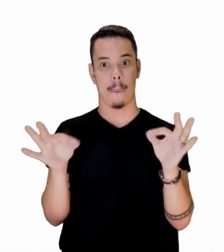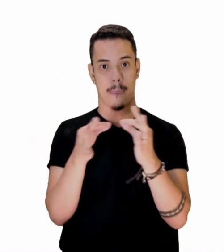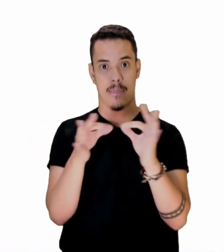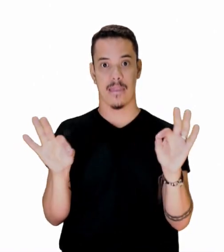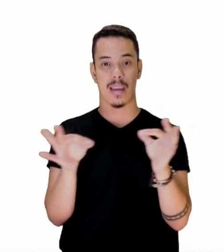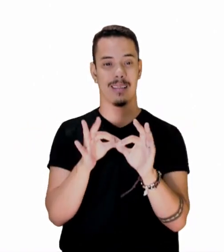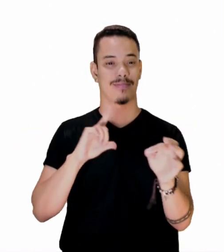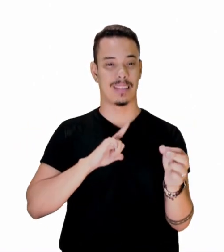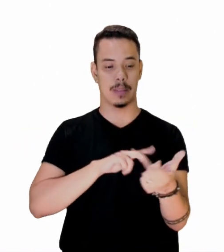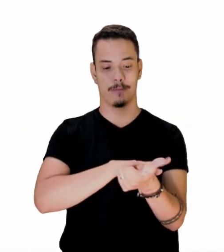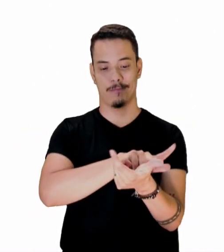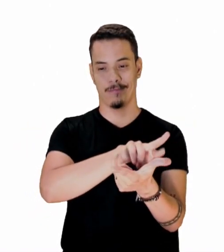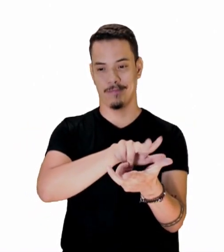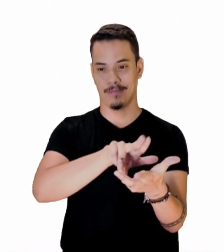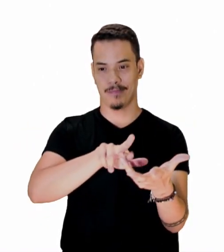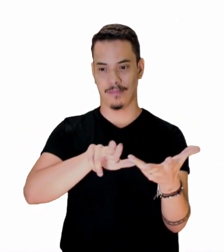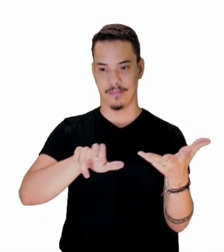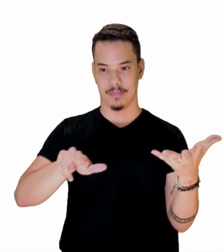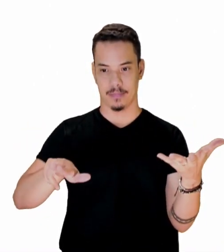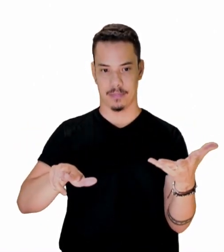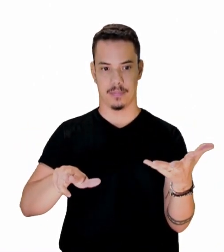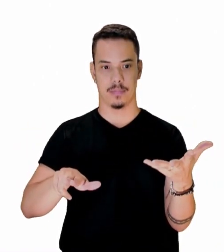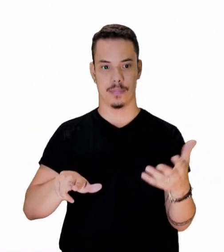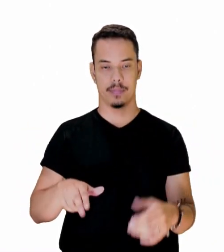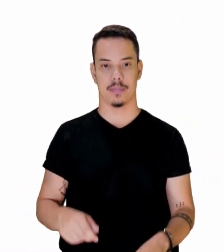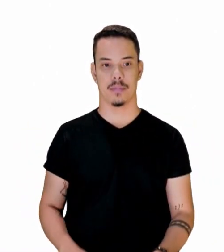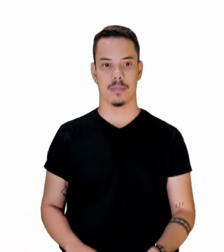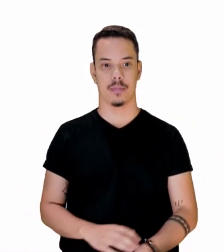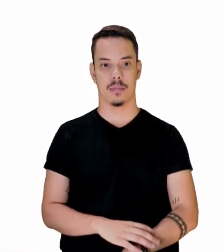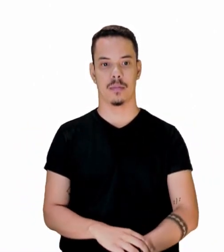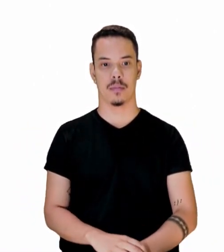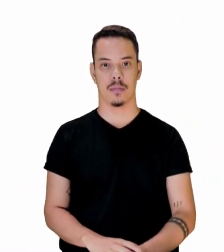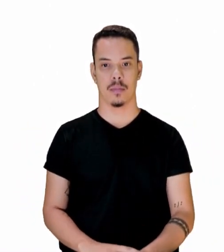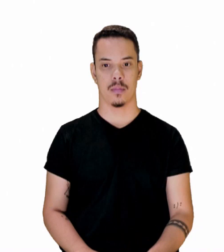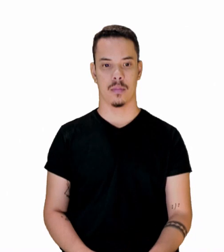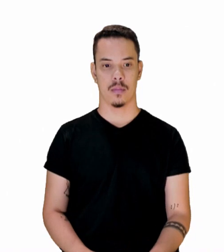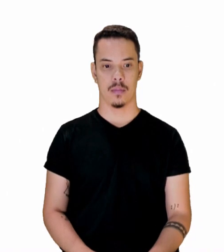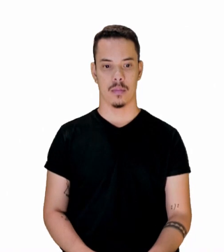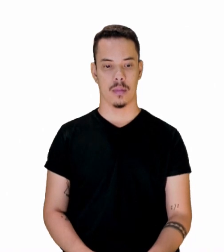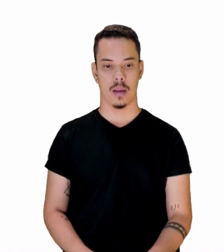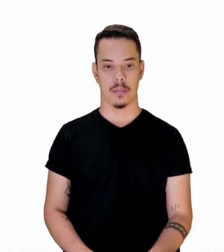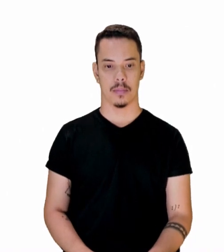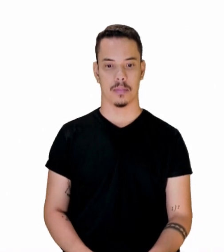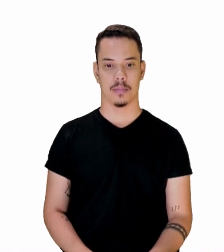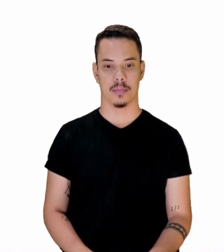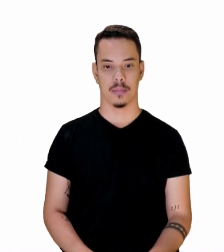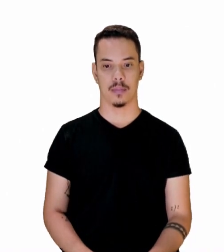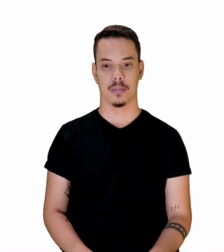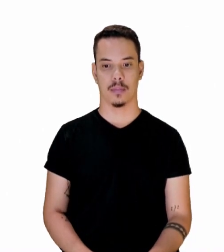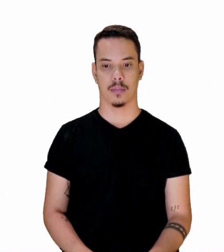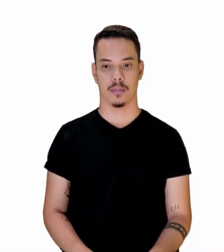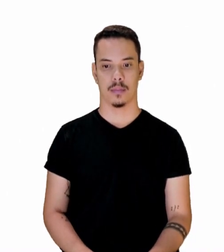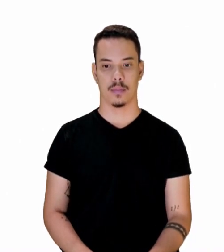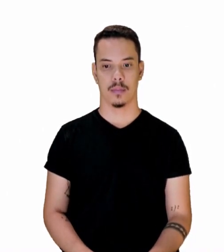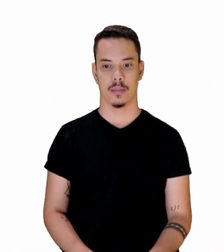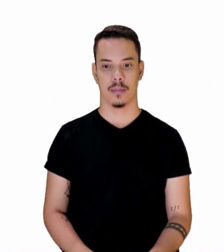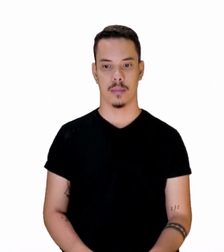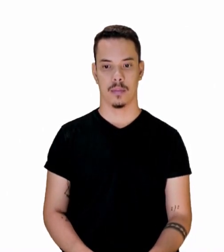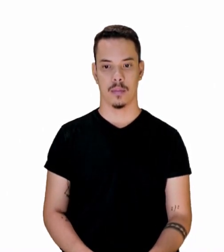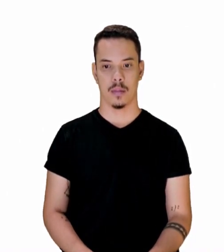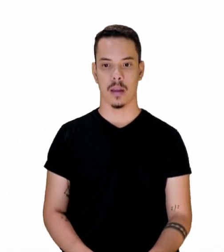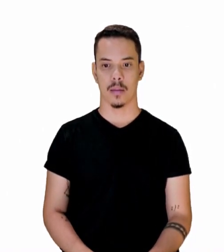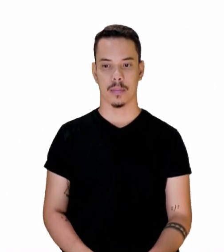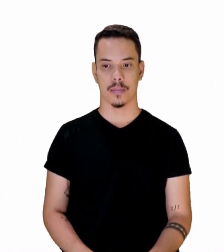nós vamos ter várias classificações, tá certo? Anacoluto, anáfora, silepse, polissíndeto, pleonasmo, zeugma,